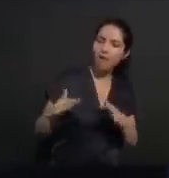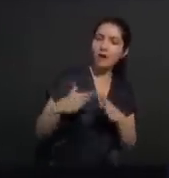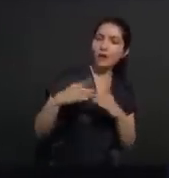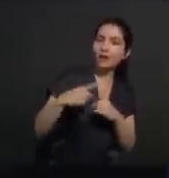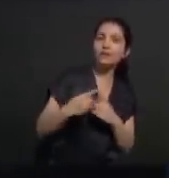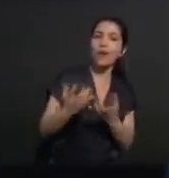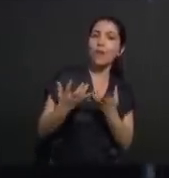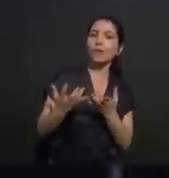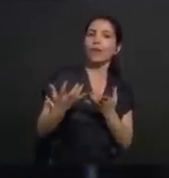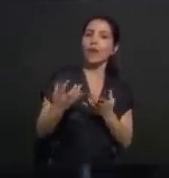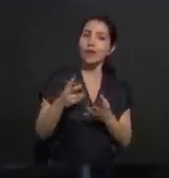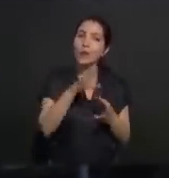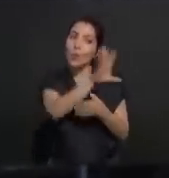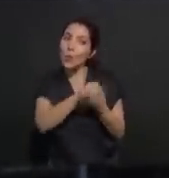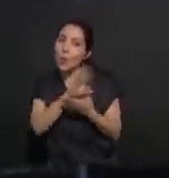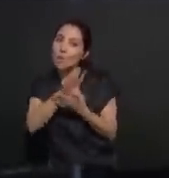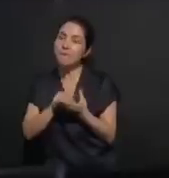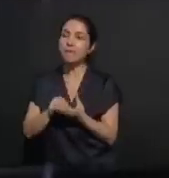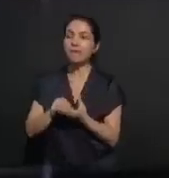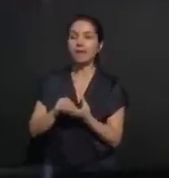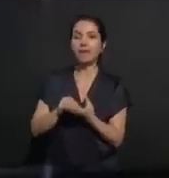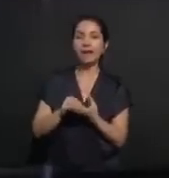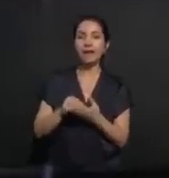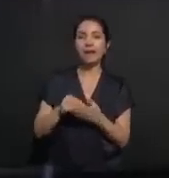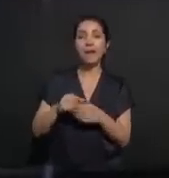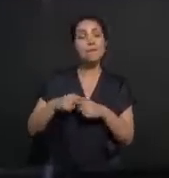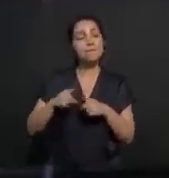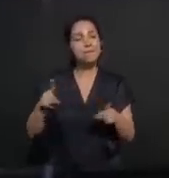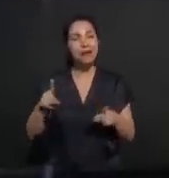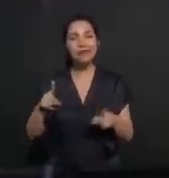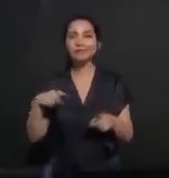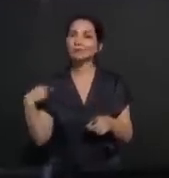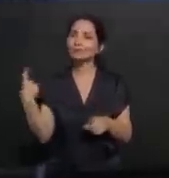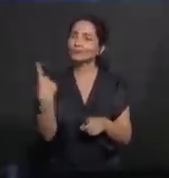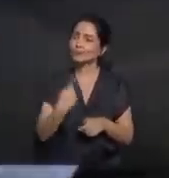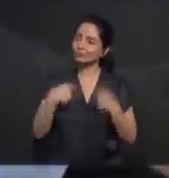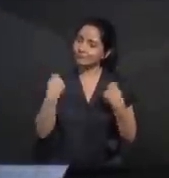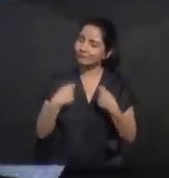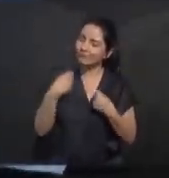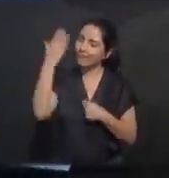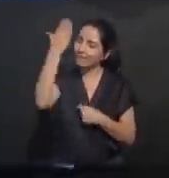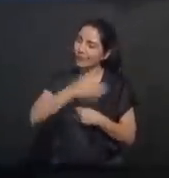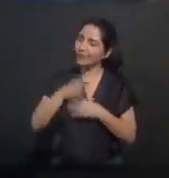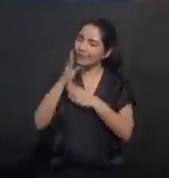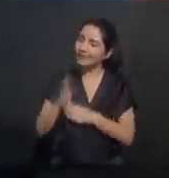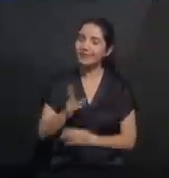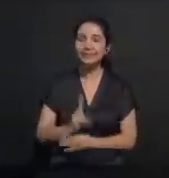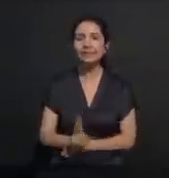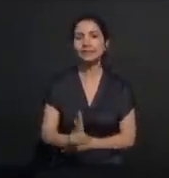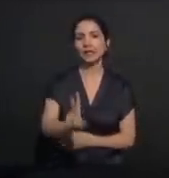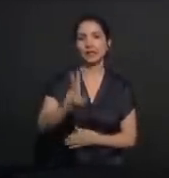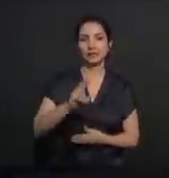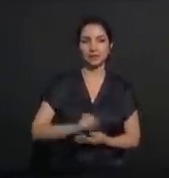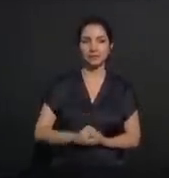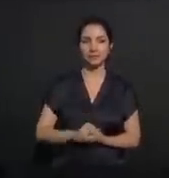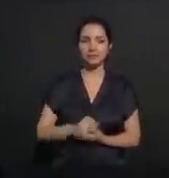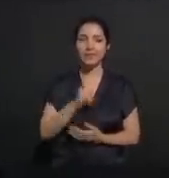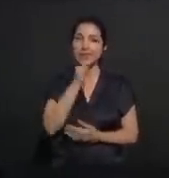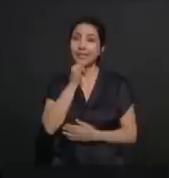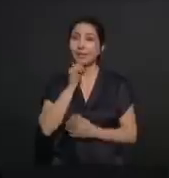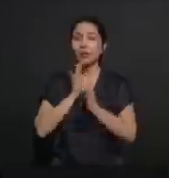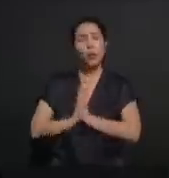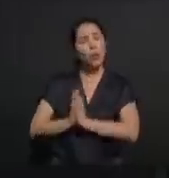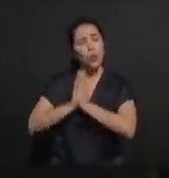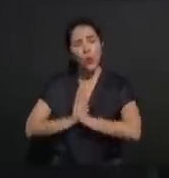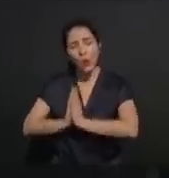a fidelidade tem que existir mesmo quando o resultado não sai como você esperava. Eu estou orando igual um bobo, não estou